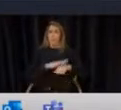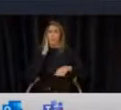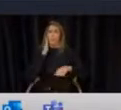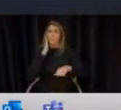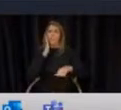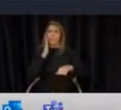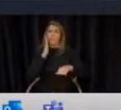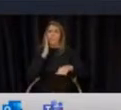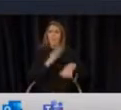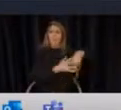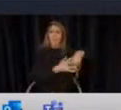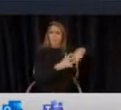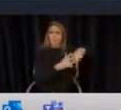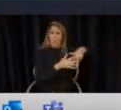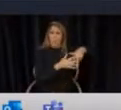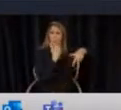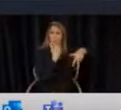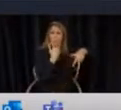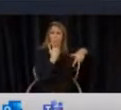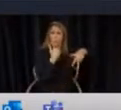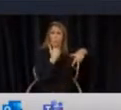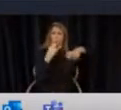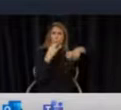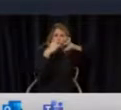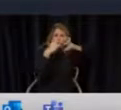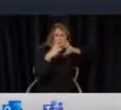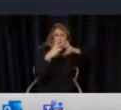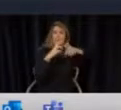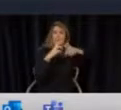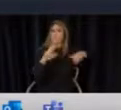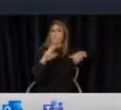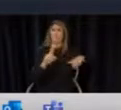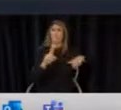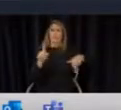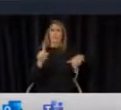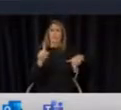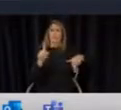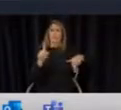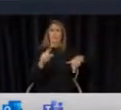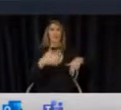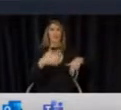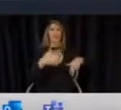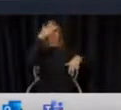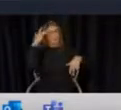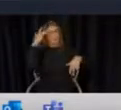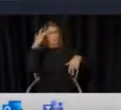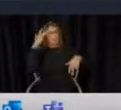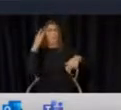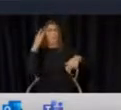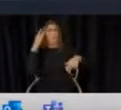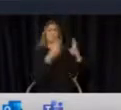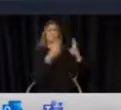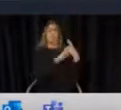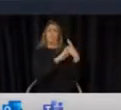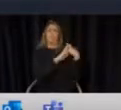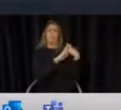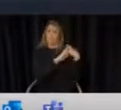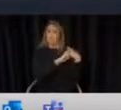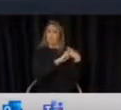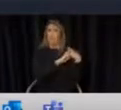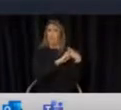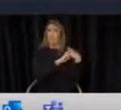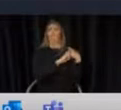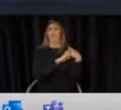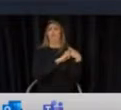serviços de doação de órgãos ficam responsáveis, no momento em que fazem a entrevista com a família, eles ficam responsáveis